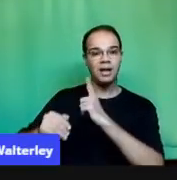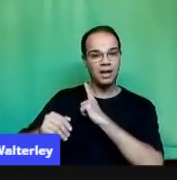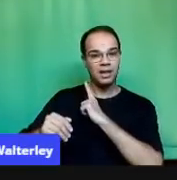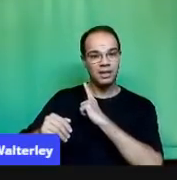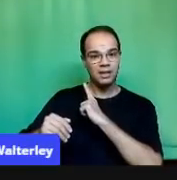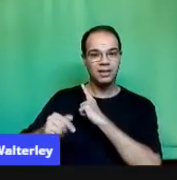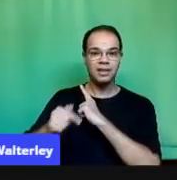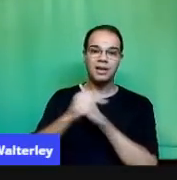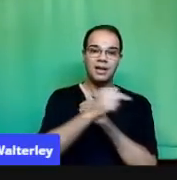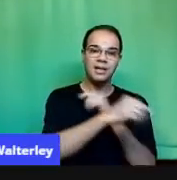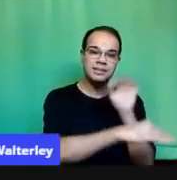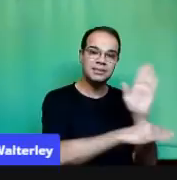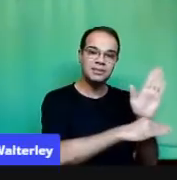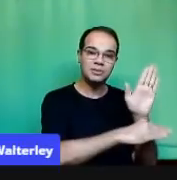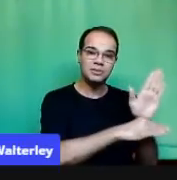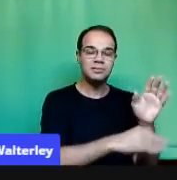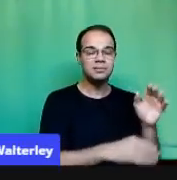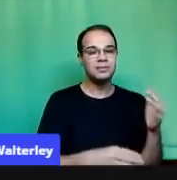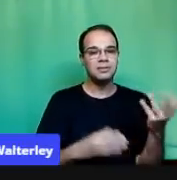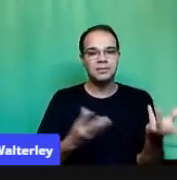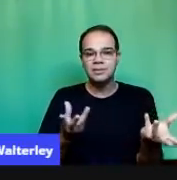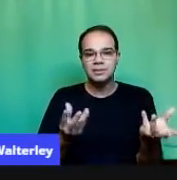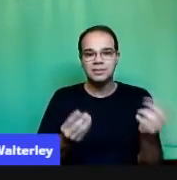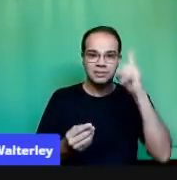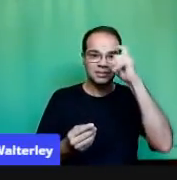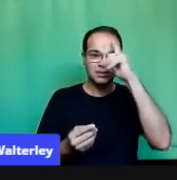experiências. Próximo, por favor.